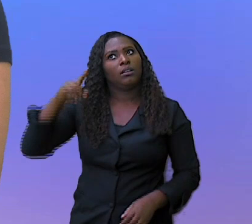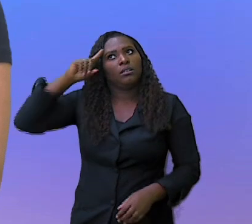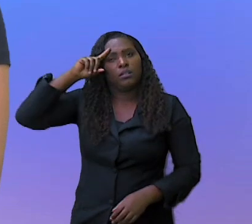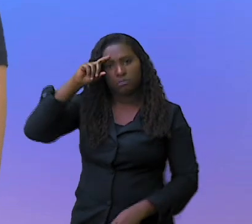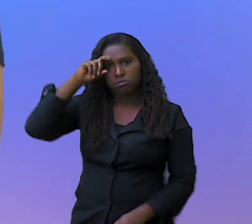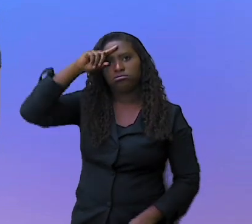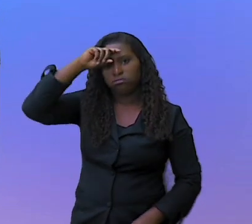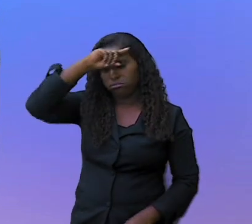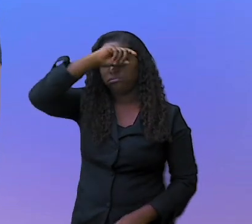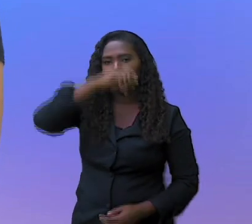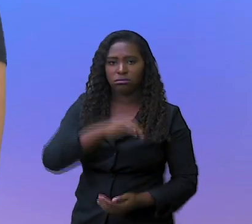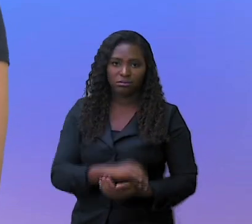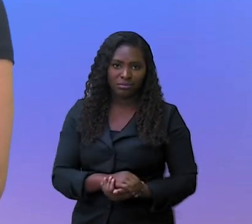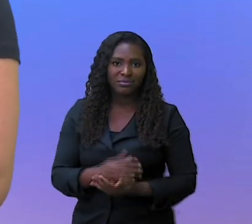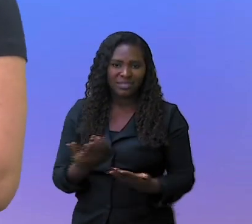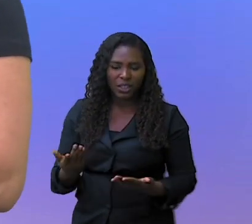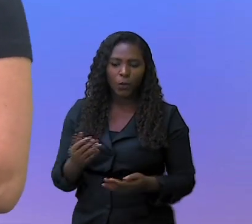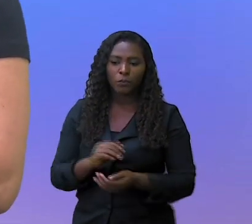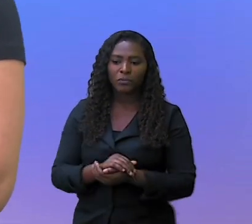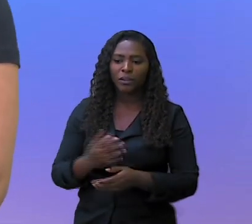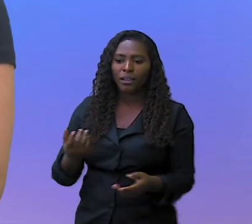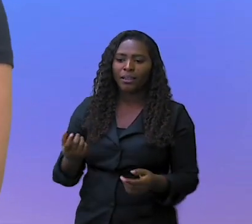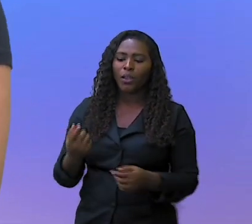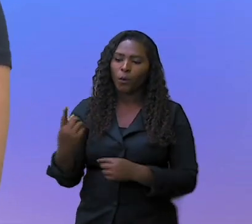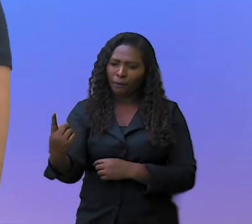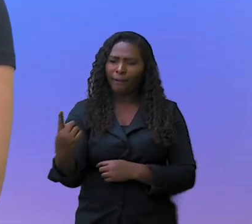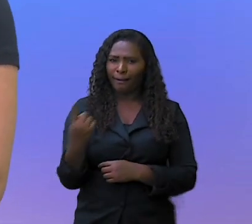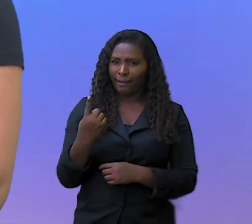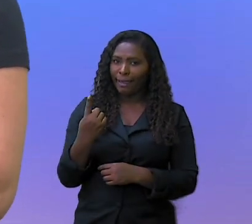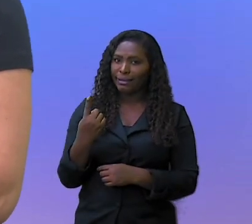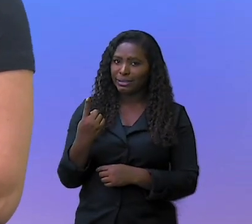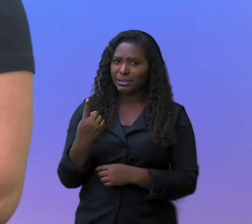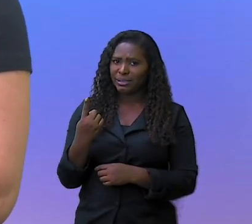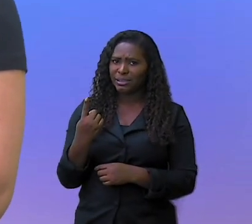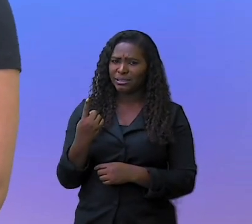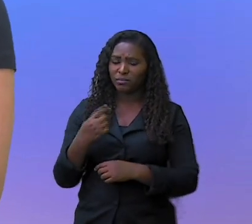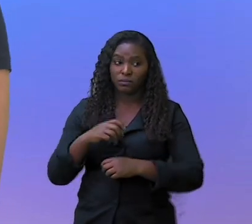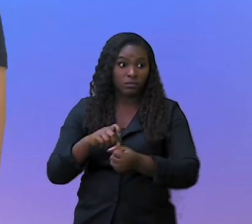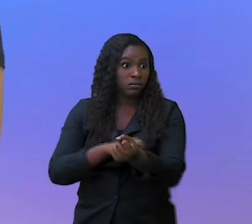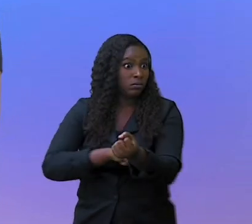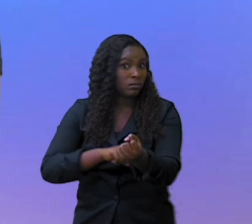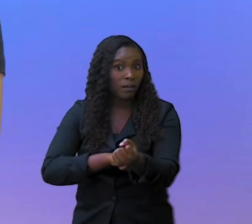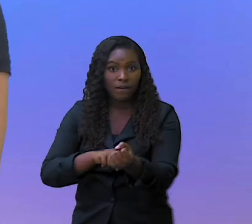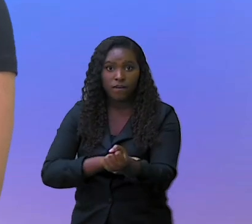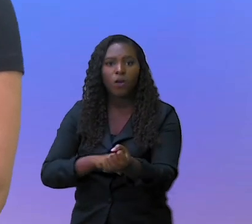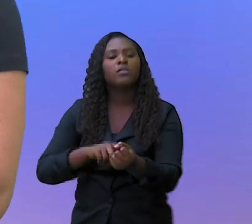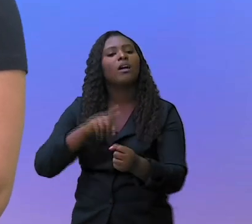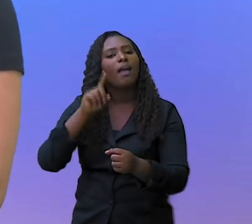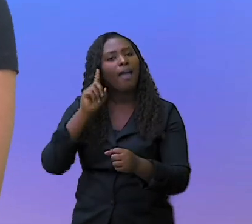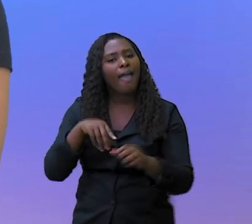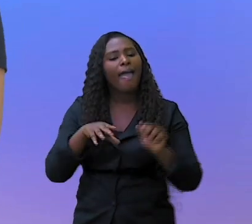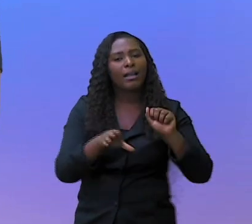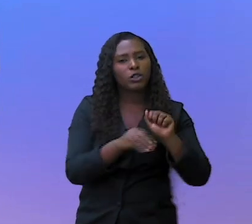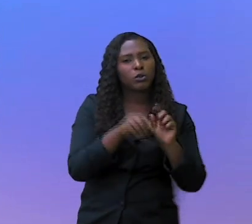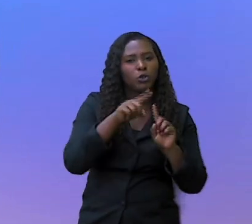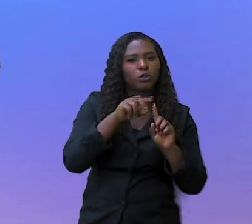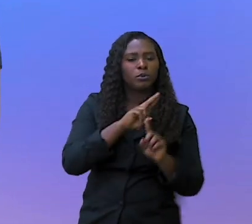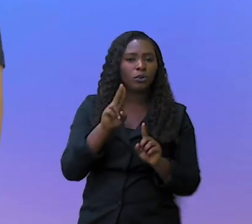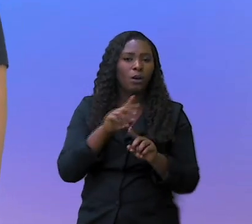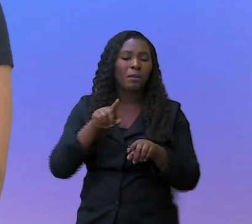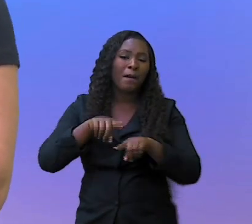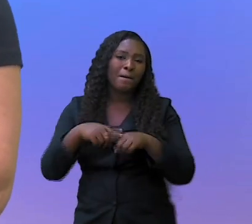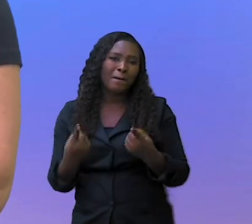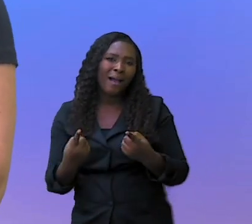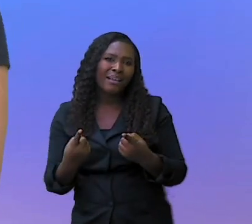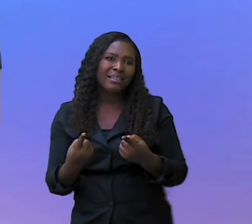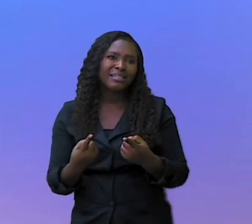clientes insatisfeitos são adjuntos adnominais, sim, muito bem. Agora, complicados não, é adjetivo e é predicativo do sujeito